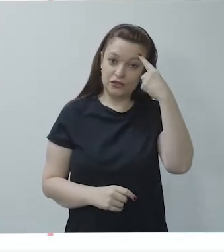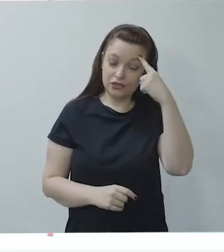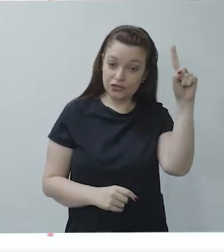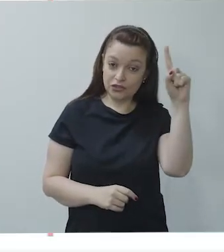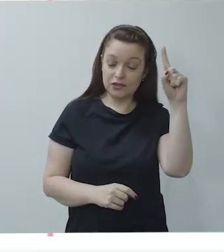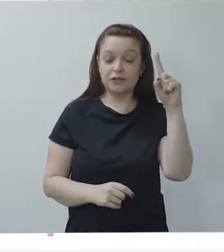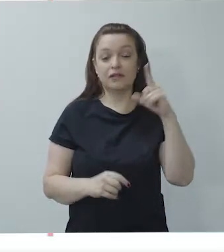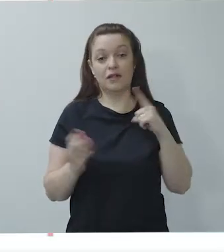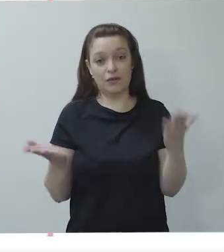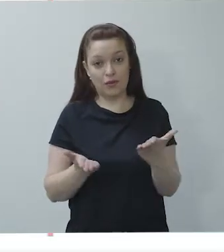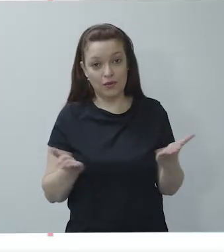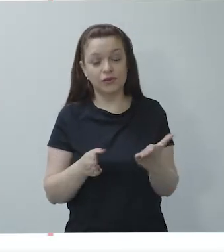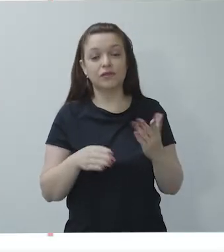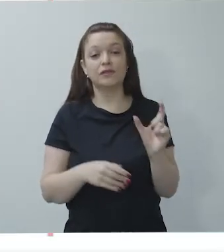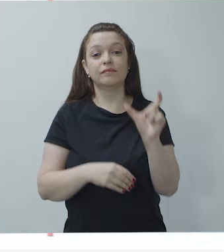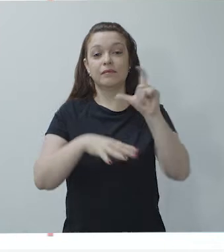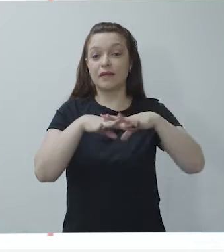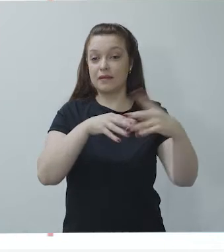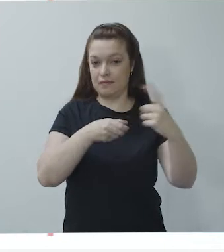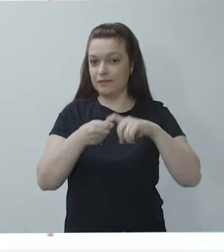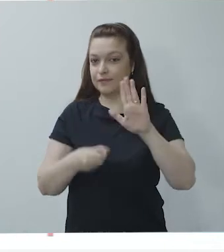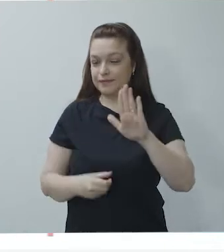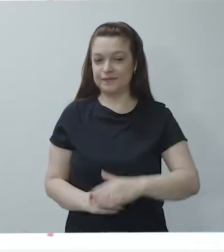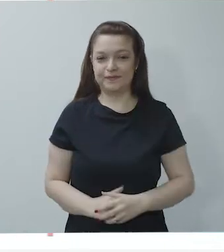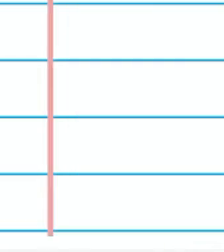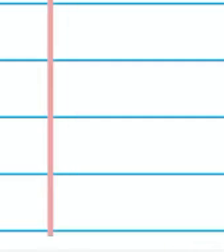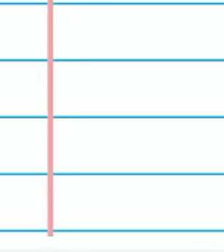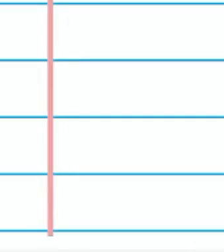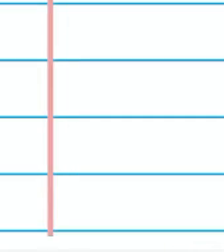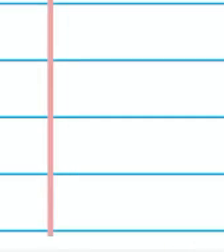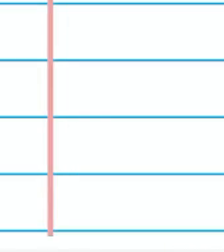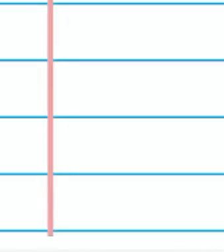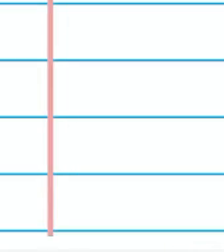de hoje e a palavra matemática e a gente já volta.